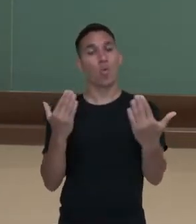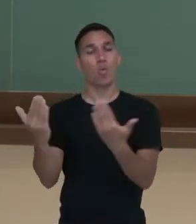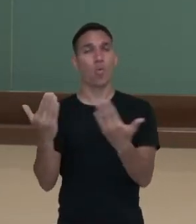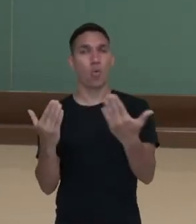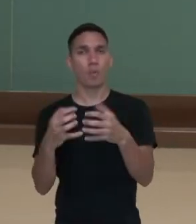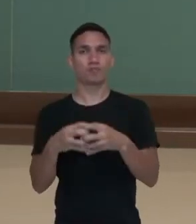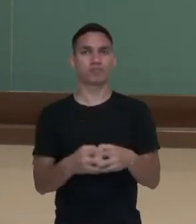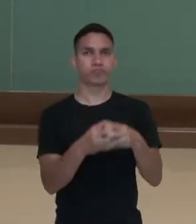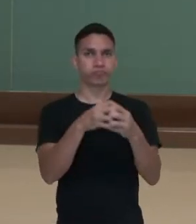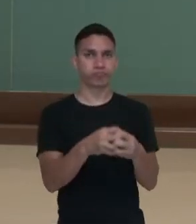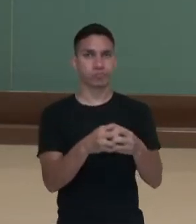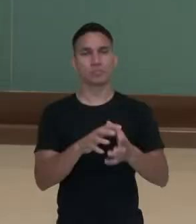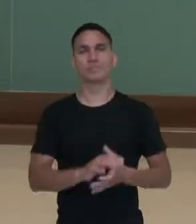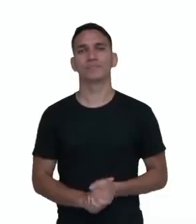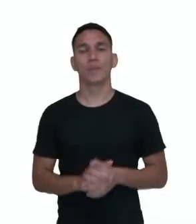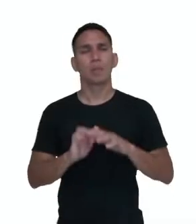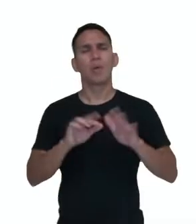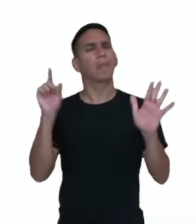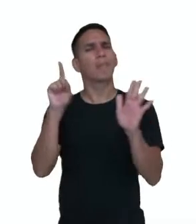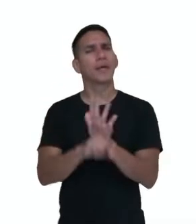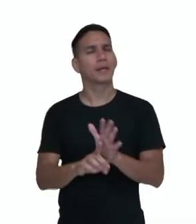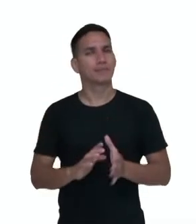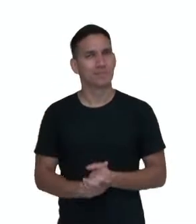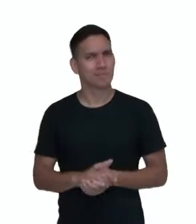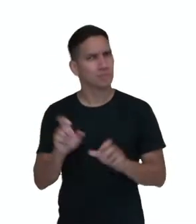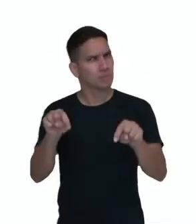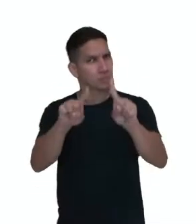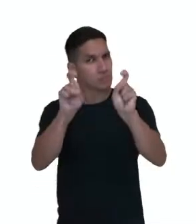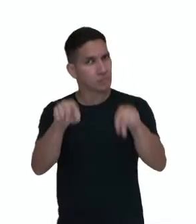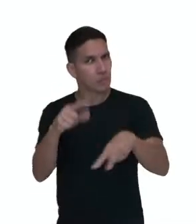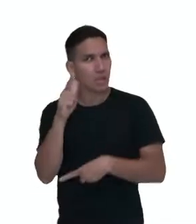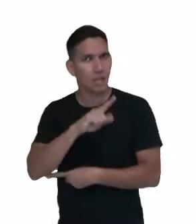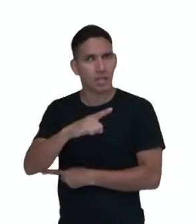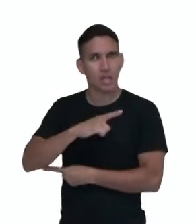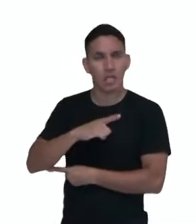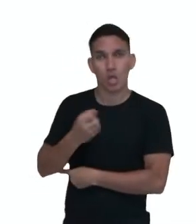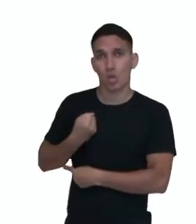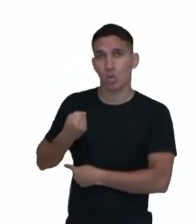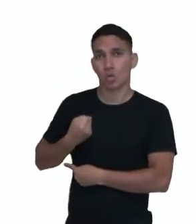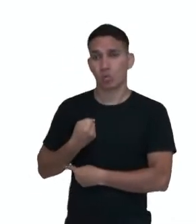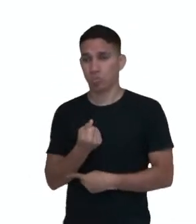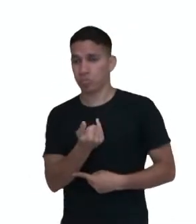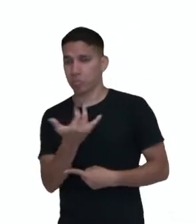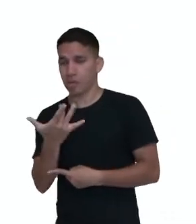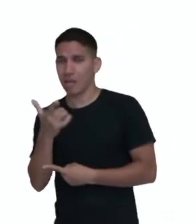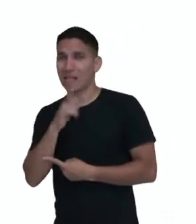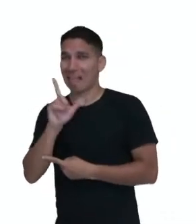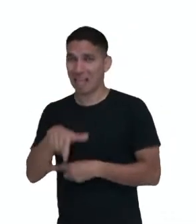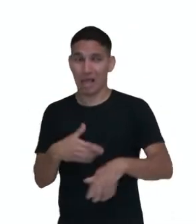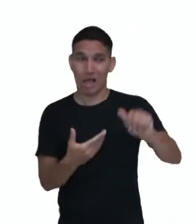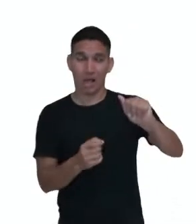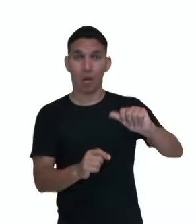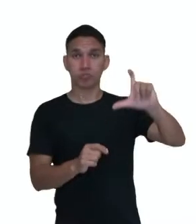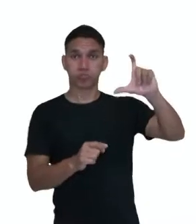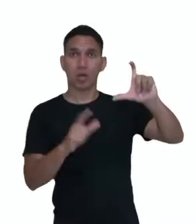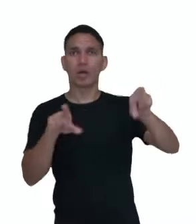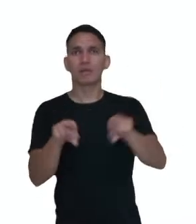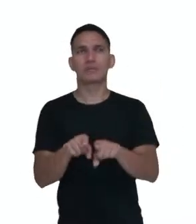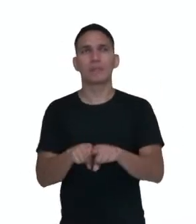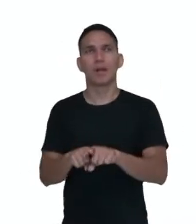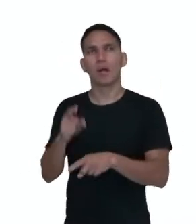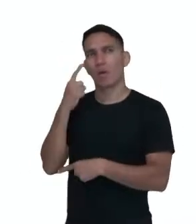da massa. E aí ele pergunta, será que o número de massa, que é o A maiúsculo, e a massa atômica, que é o